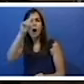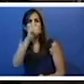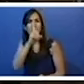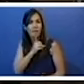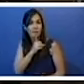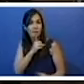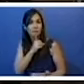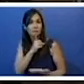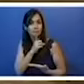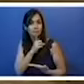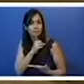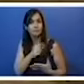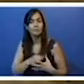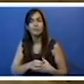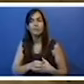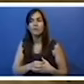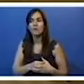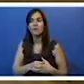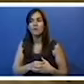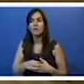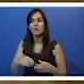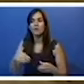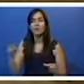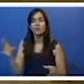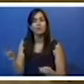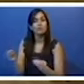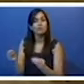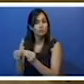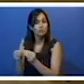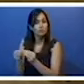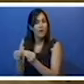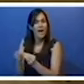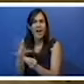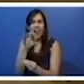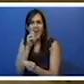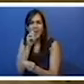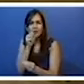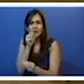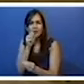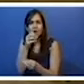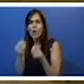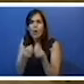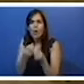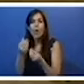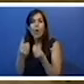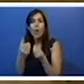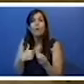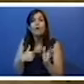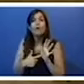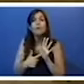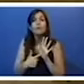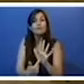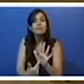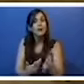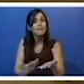Barras amarelas formam a laranja como que fica a representação